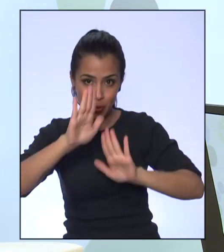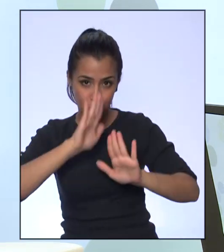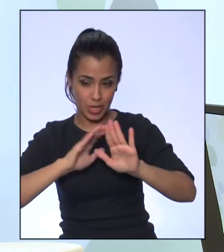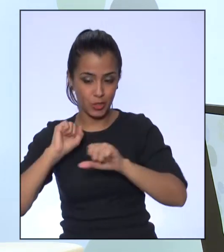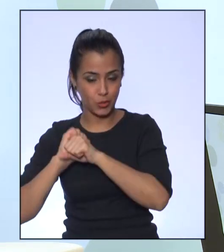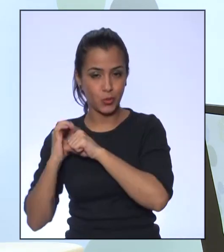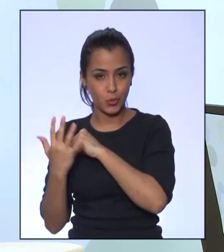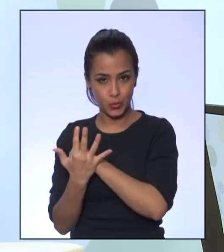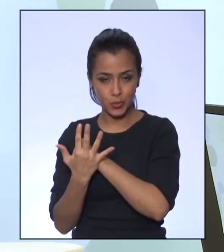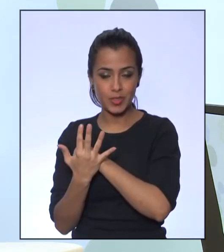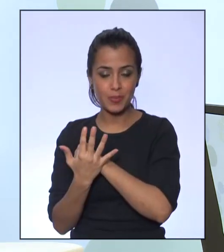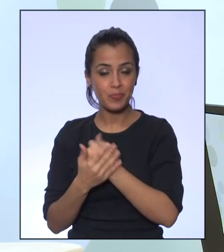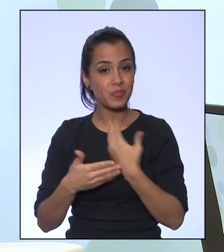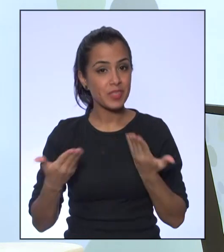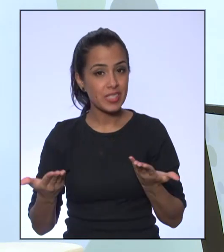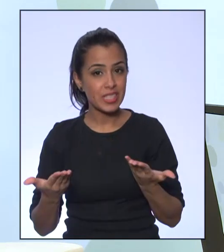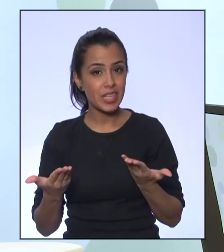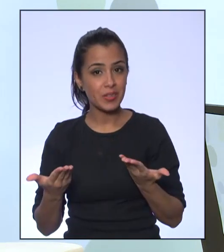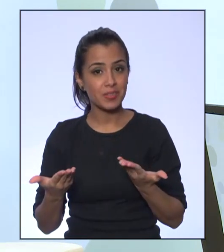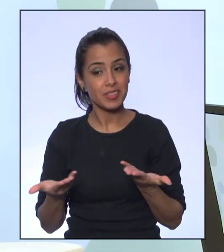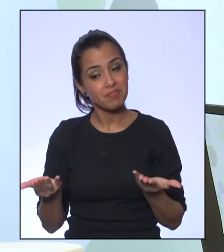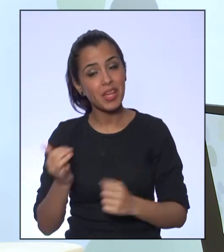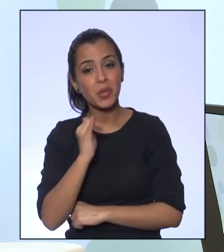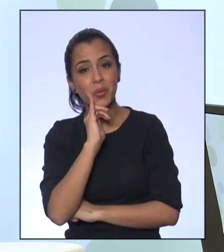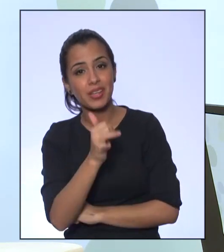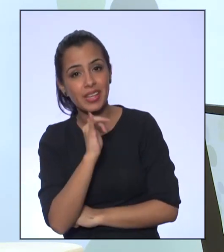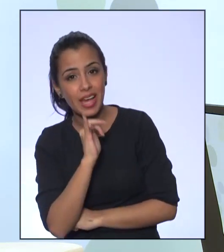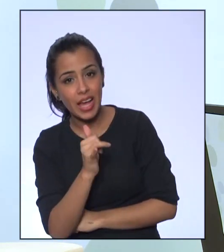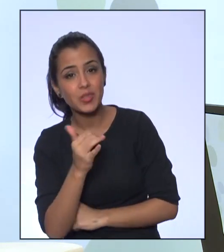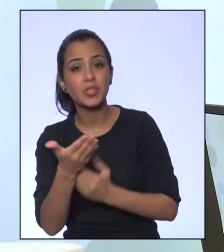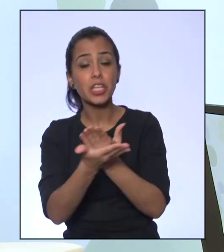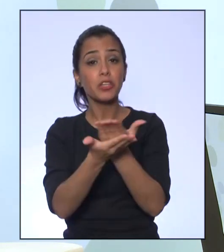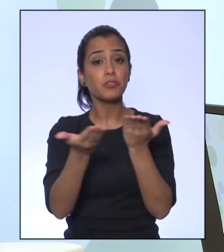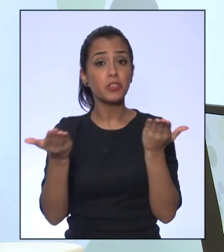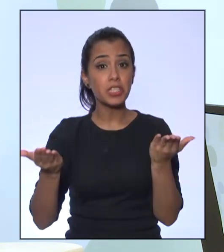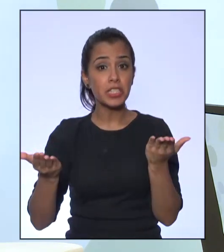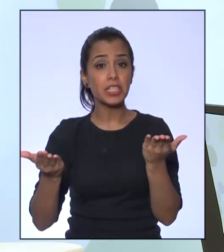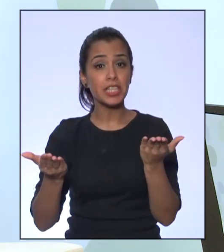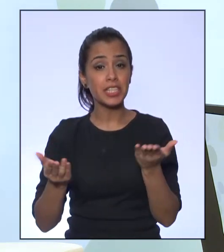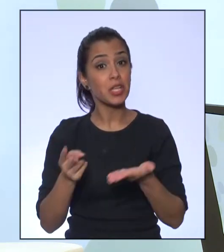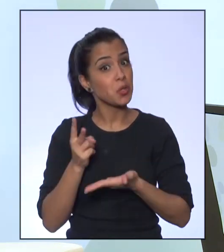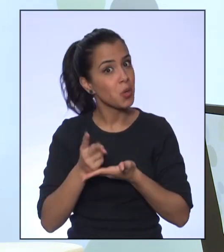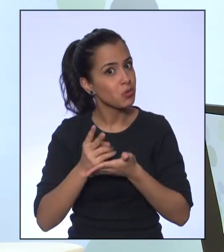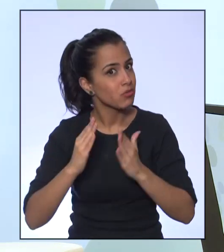né? Então, fica esse recado, vocês permaneçam em